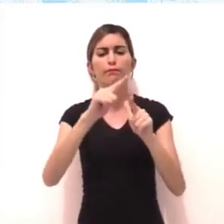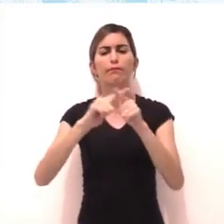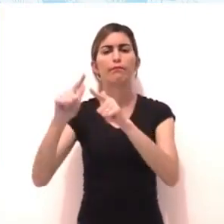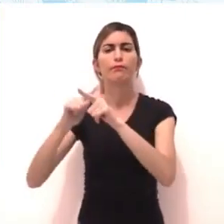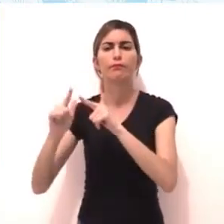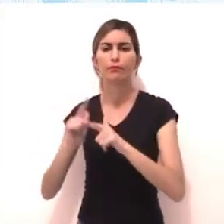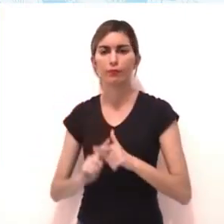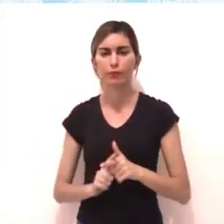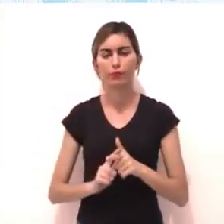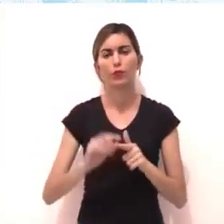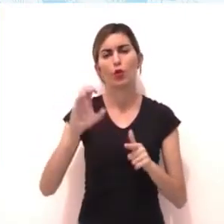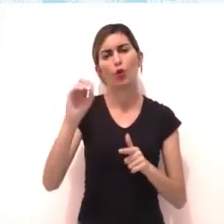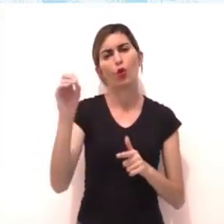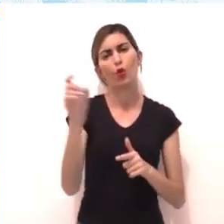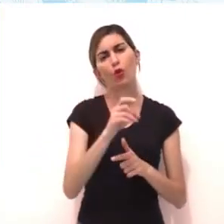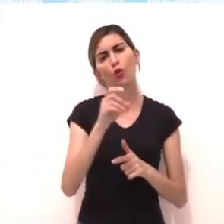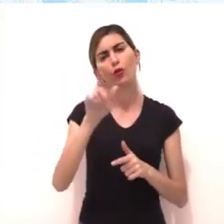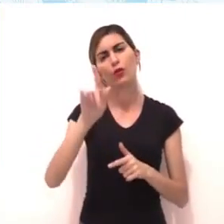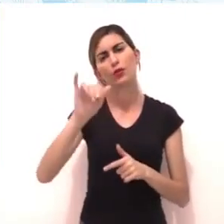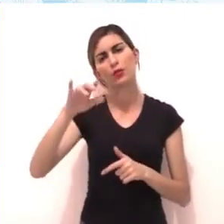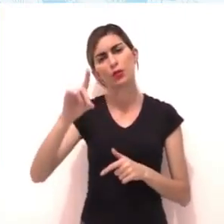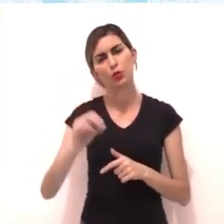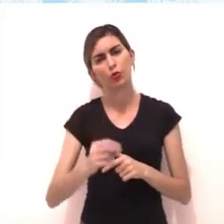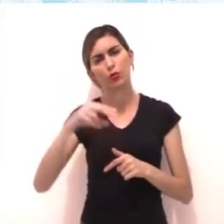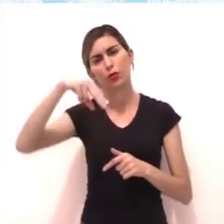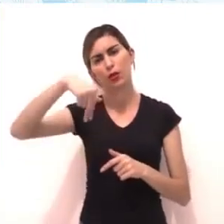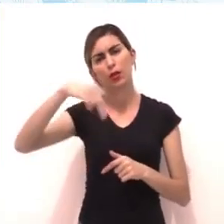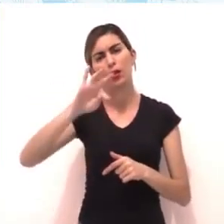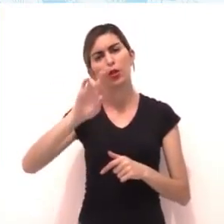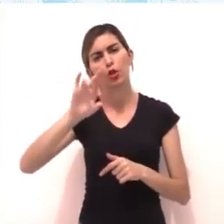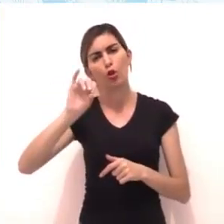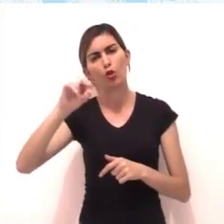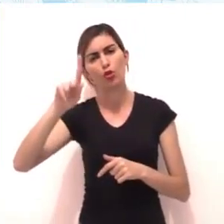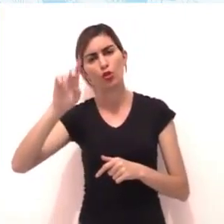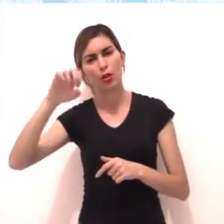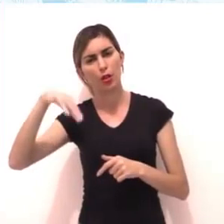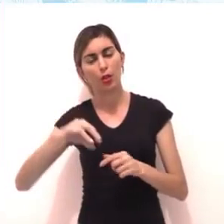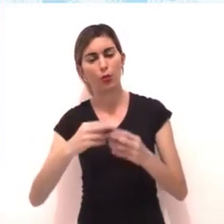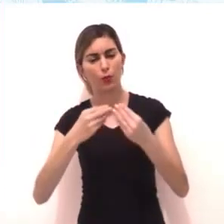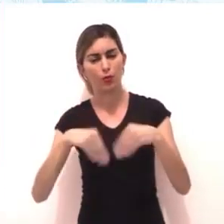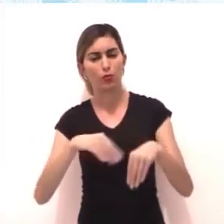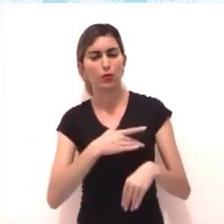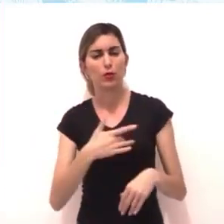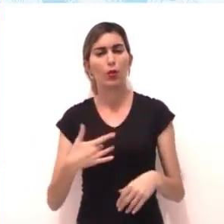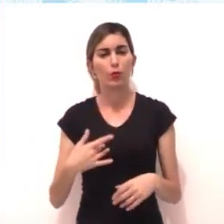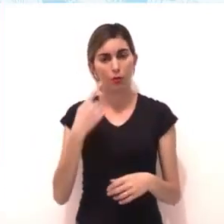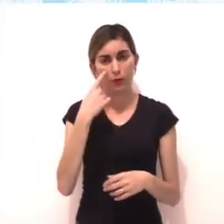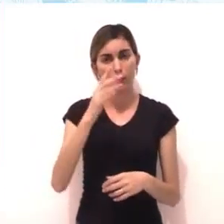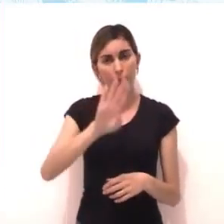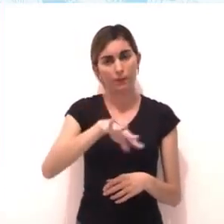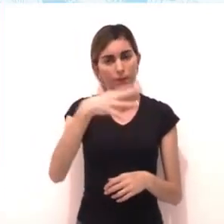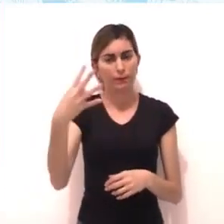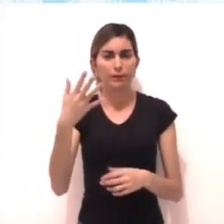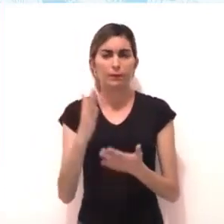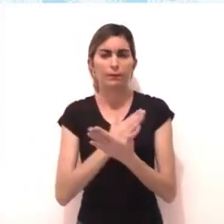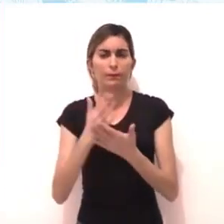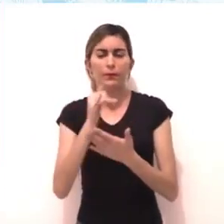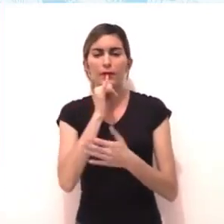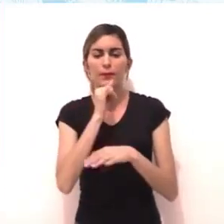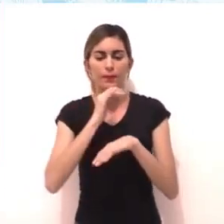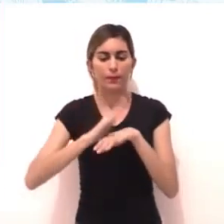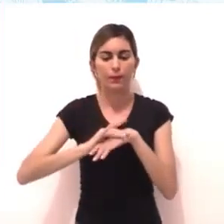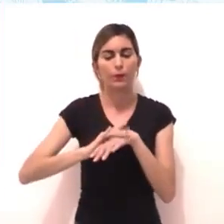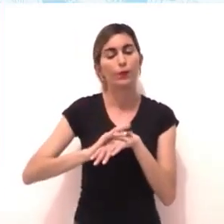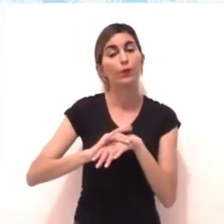esses óxidos de nitrogênio podem causar na nossa saúde? Vejam na tabela aí alguns exemplos de